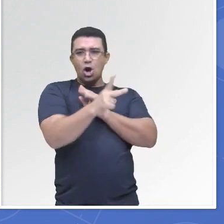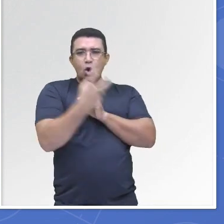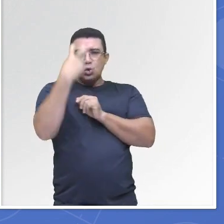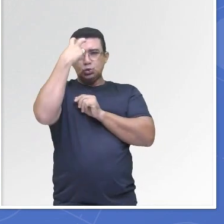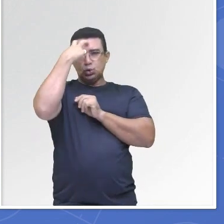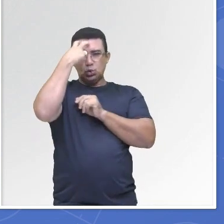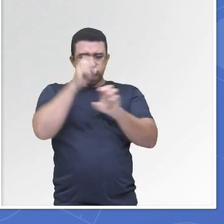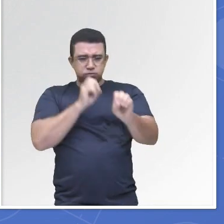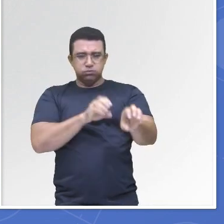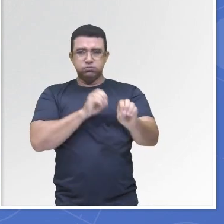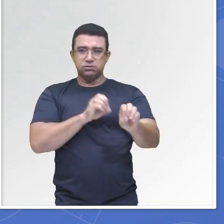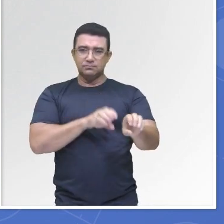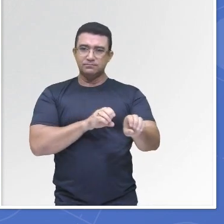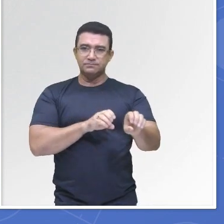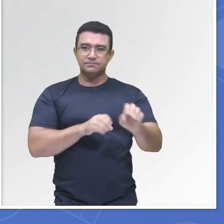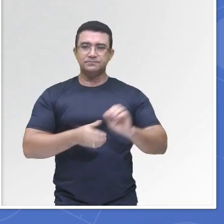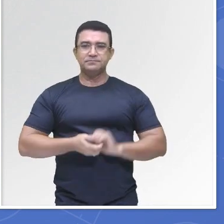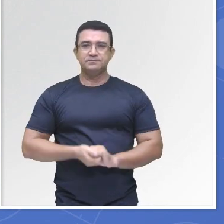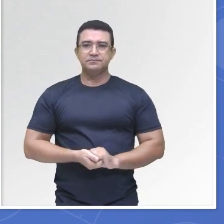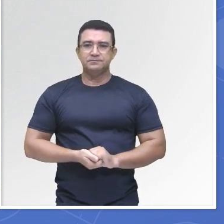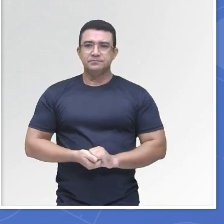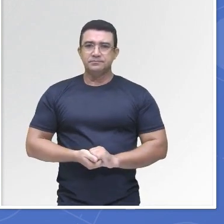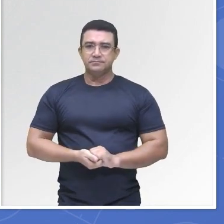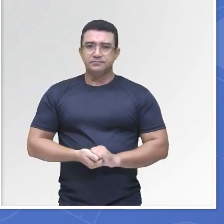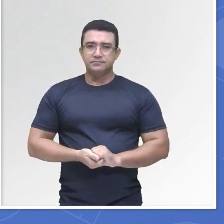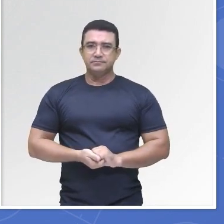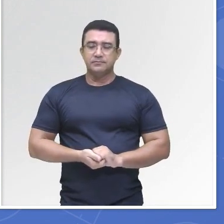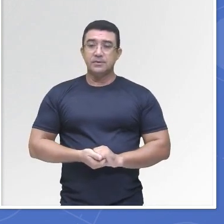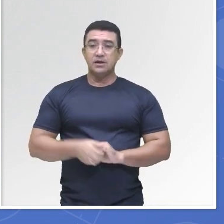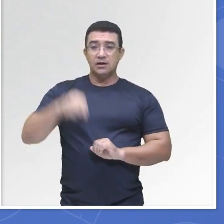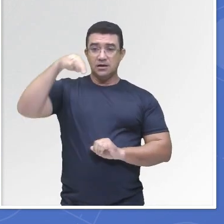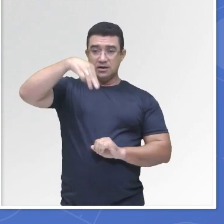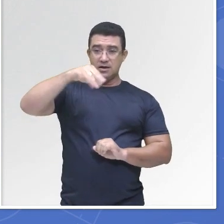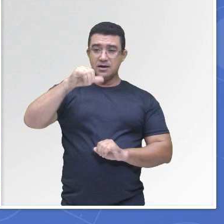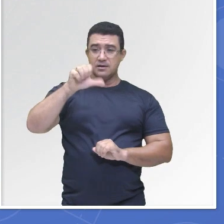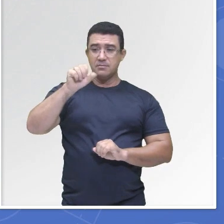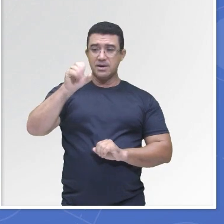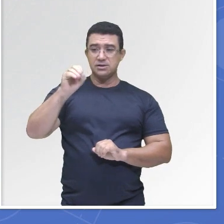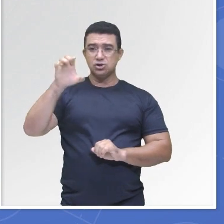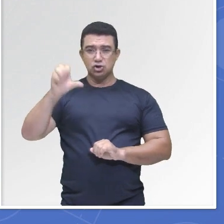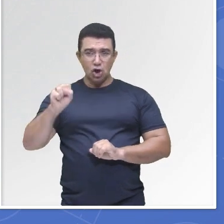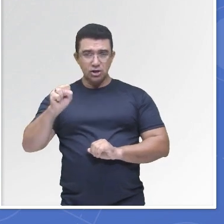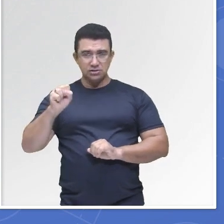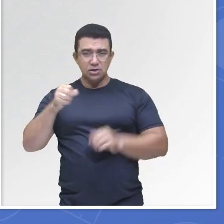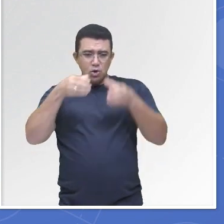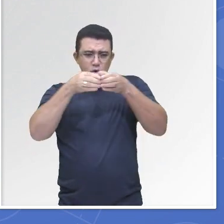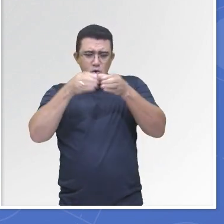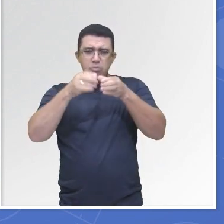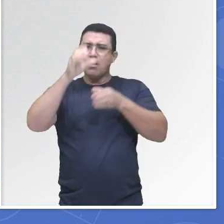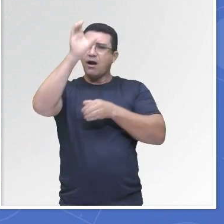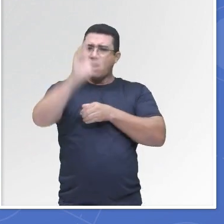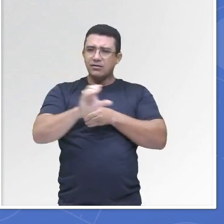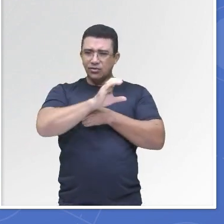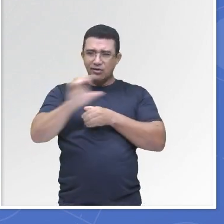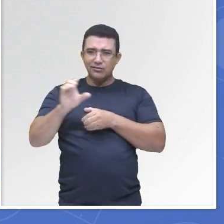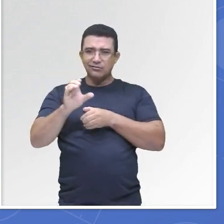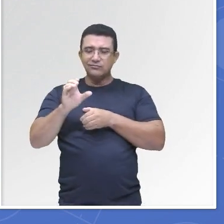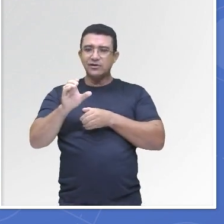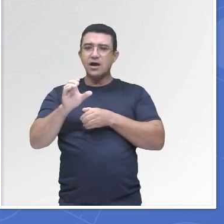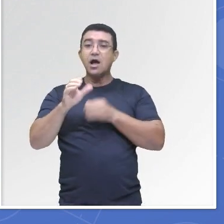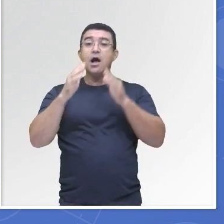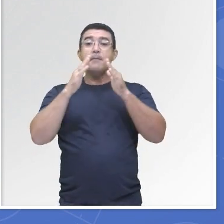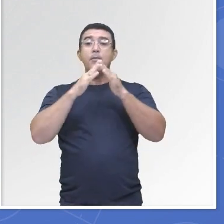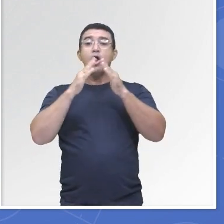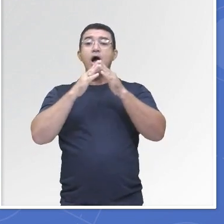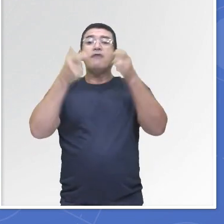para eles, certo? E essas missões ocupavam as margens do rio Amazonas, tá? Elas iam